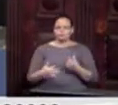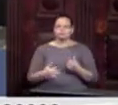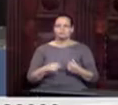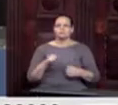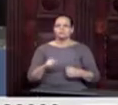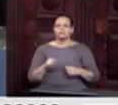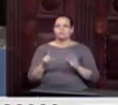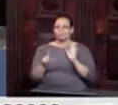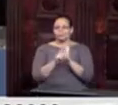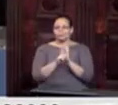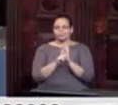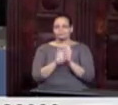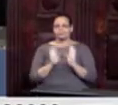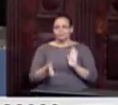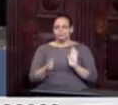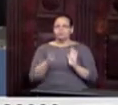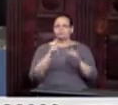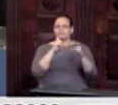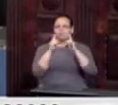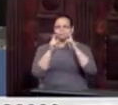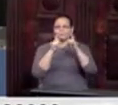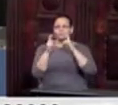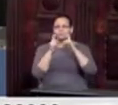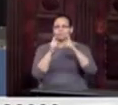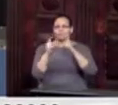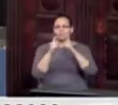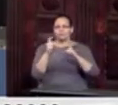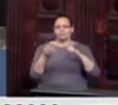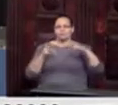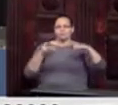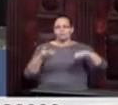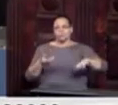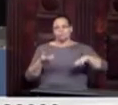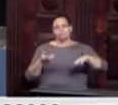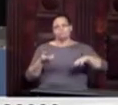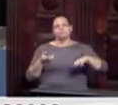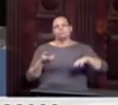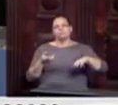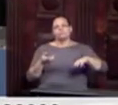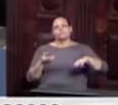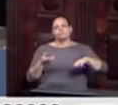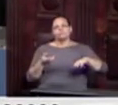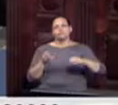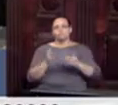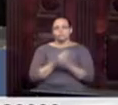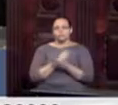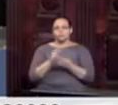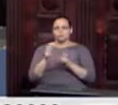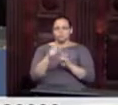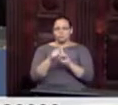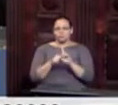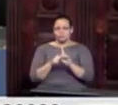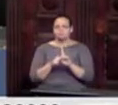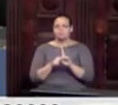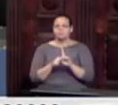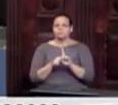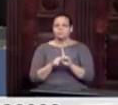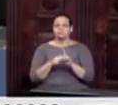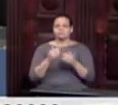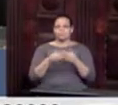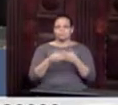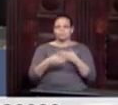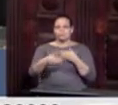Essa legislação já está em discussão no Congresso Nacional há alguns meses, a